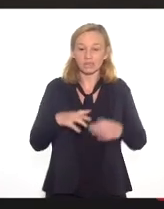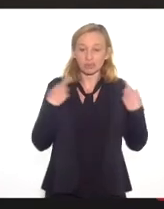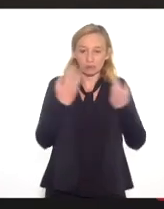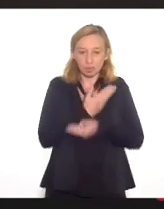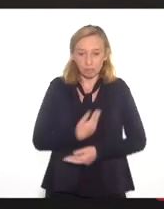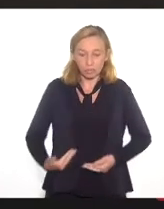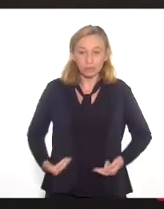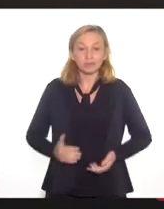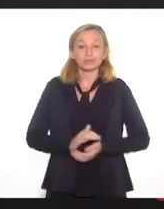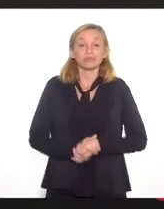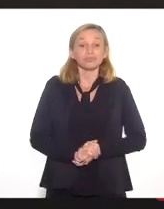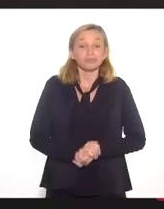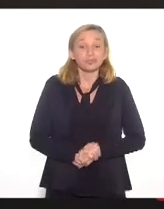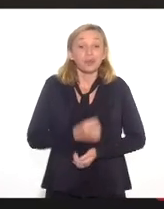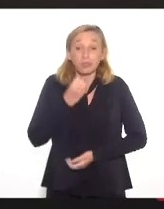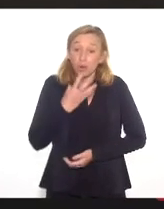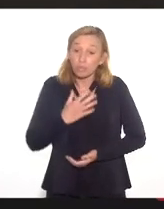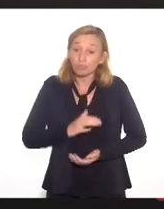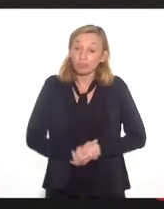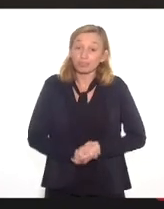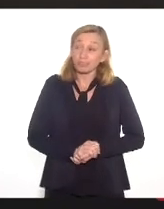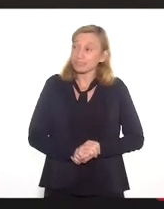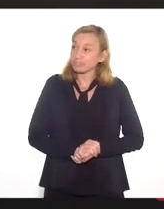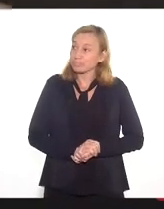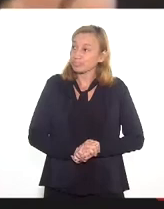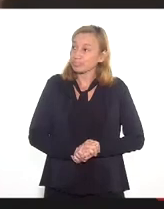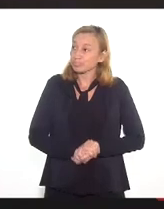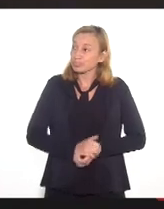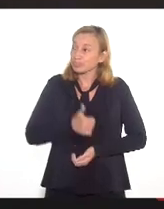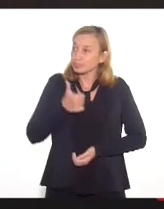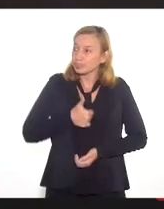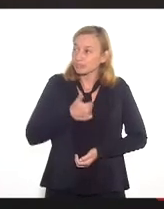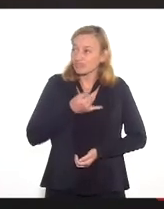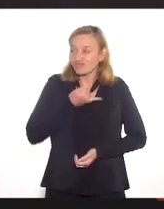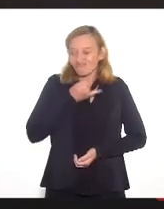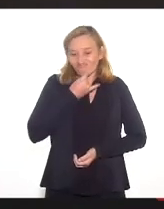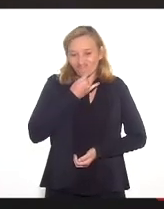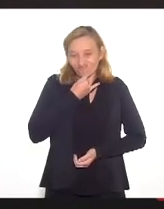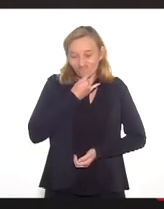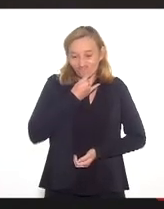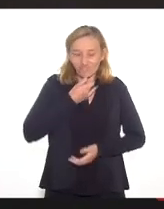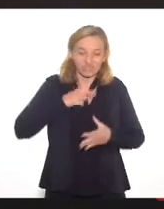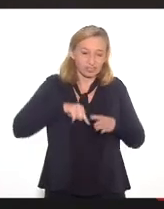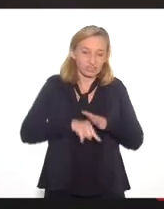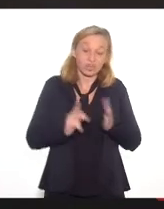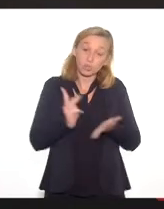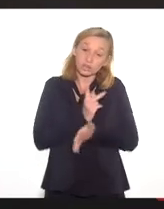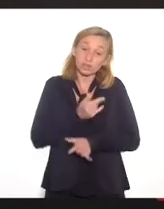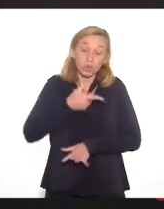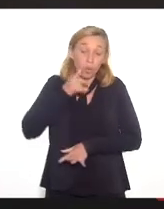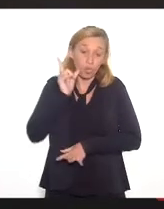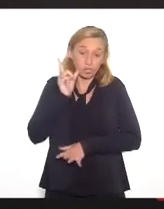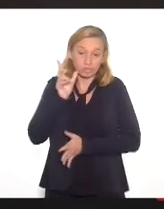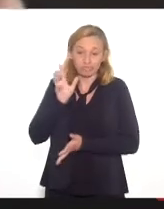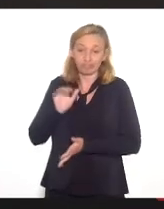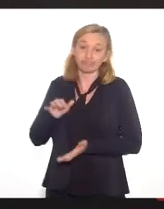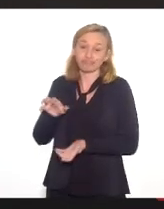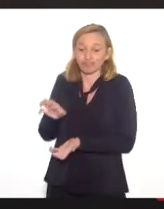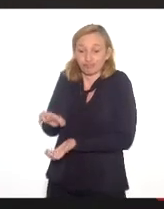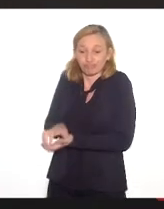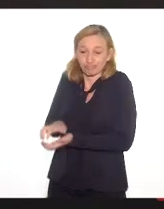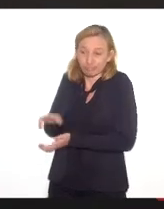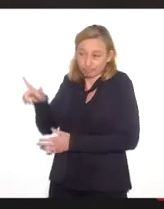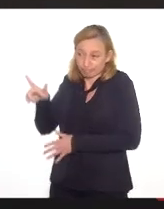bom primeiro lamentar profundamente o ocorrido ontem em Jacarezinho acho que já